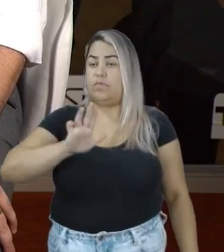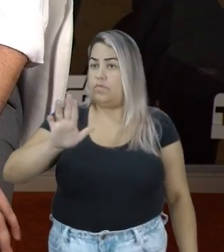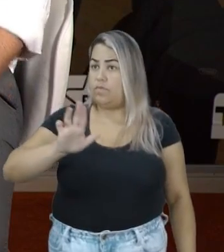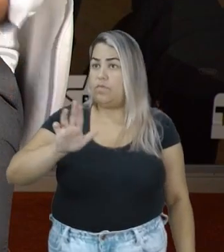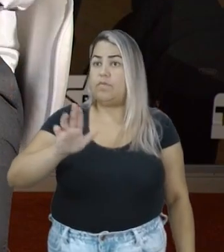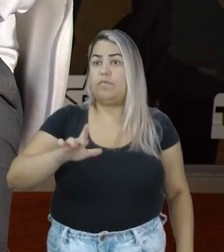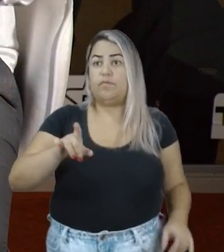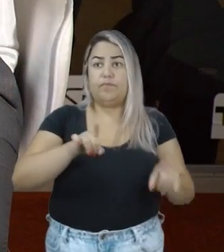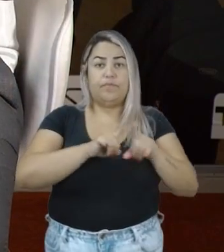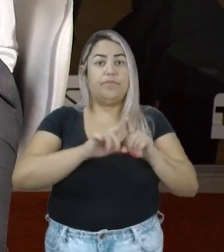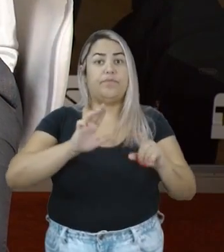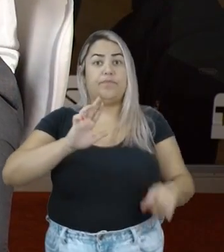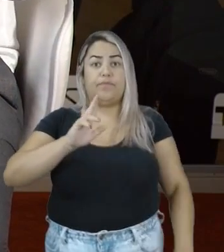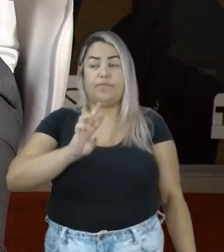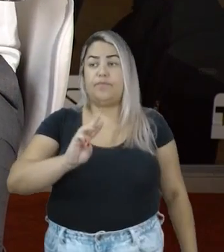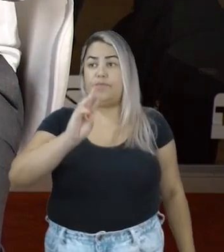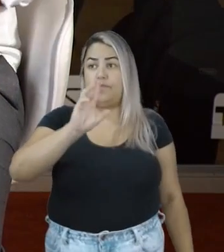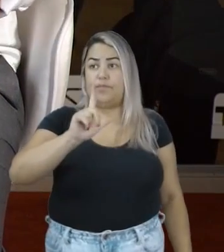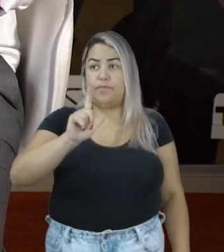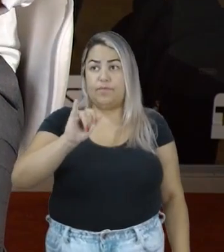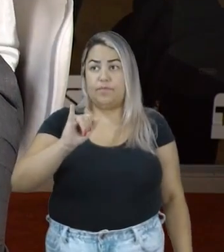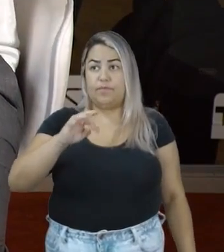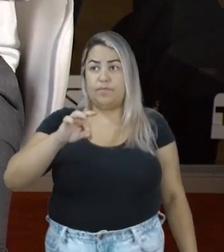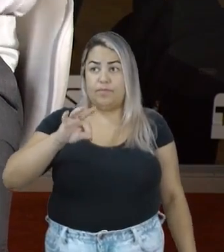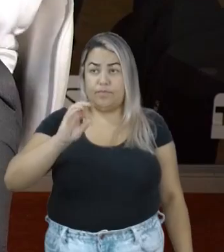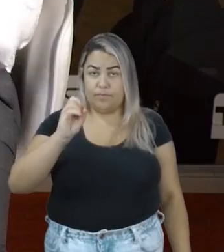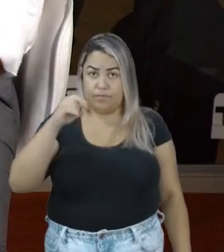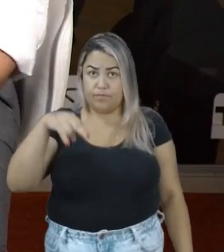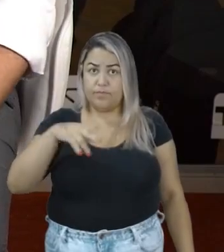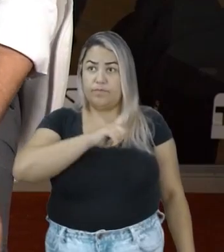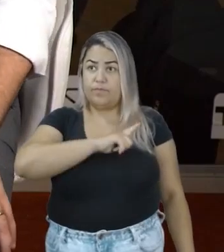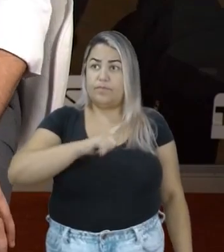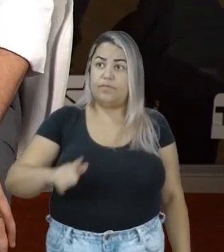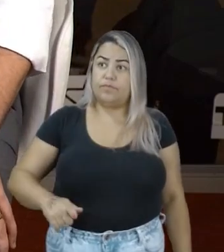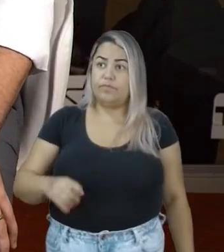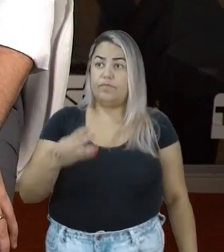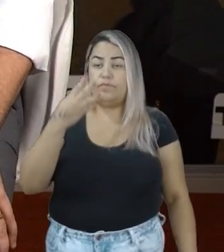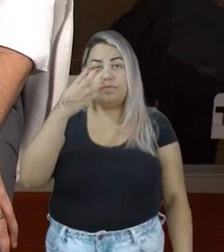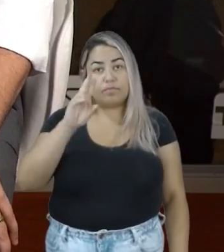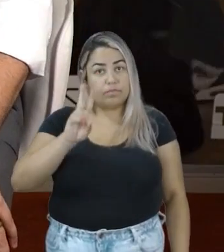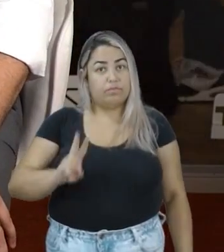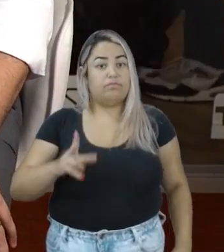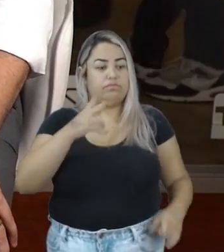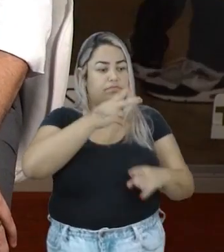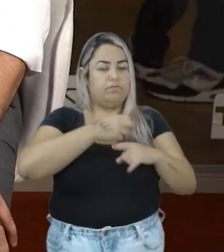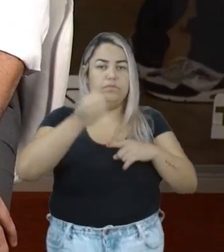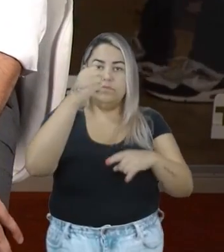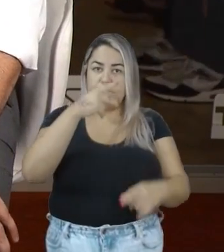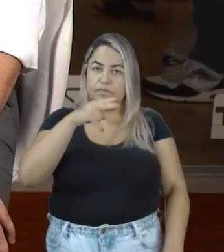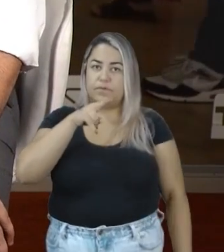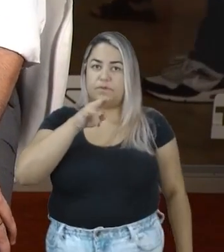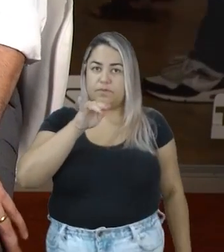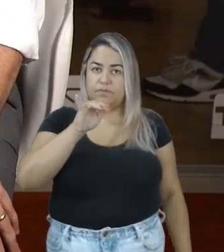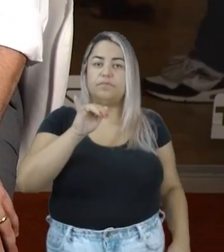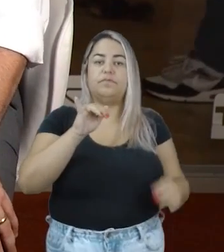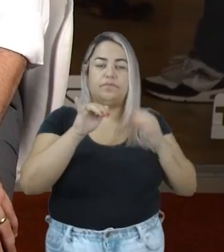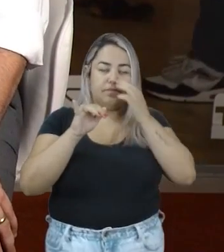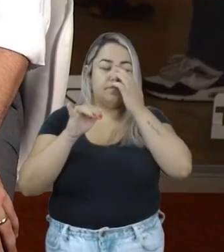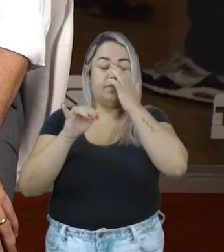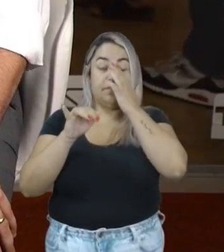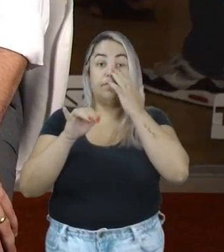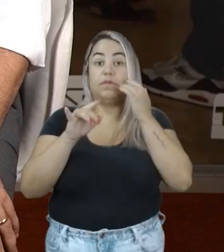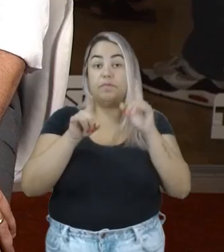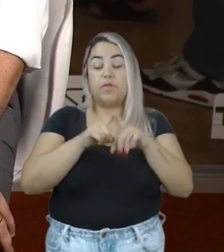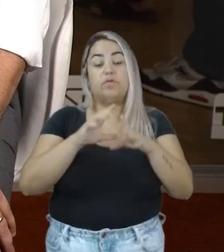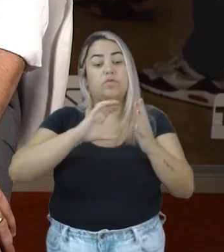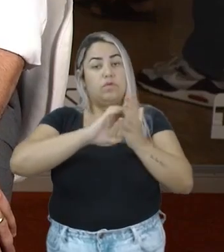líder político Wellington Dias, governador 4 vezes, sempre vencendo no primeiro turno. Então o Piauí é um case de sucesso eleitoral do